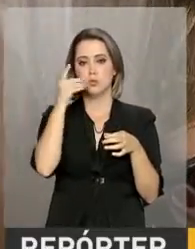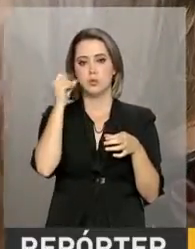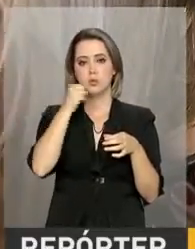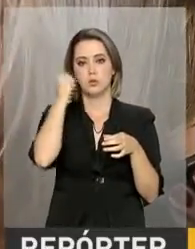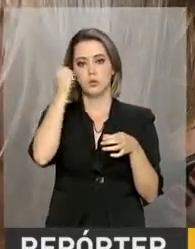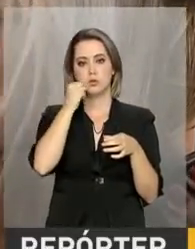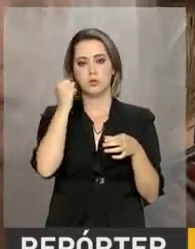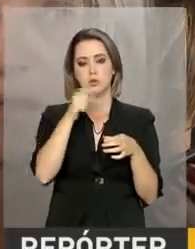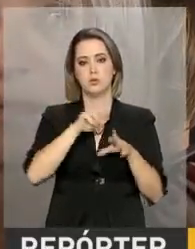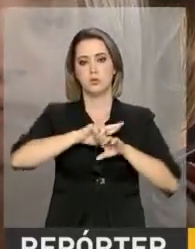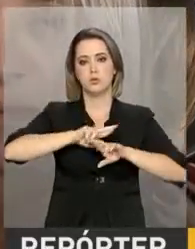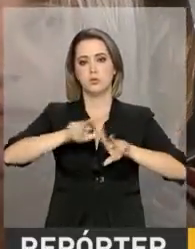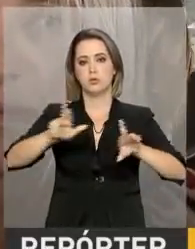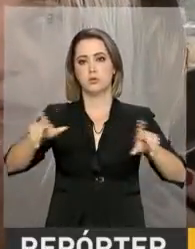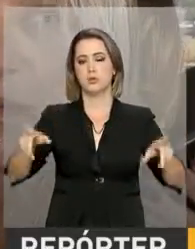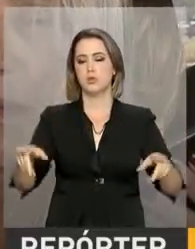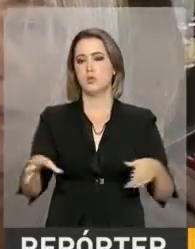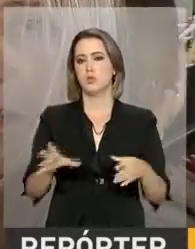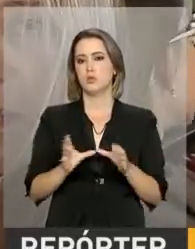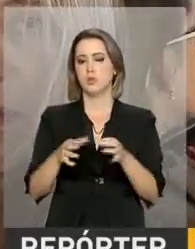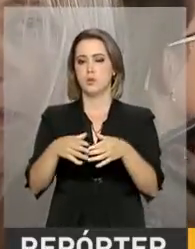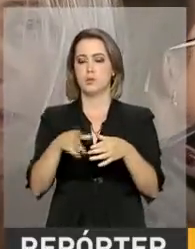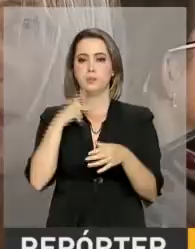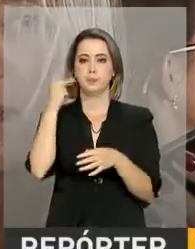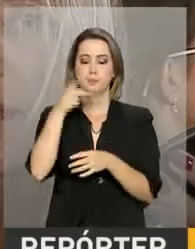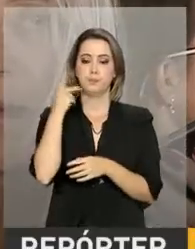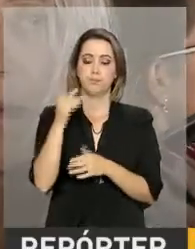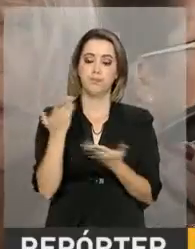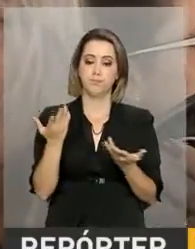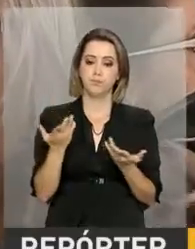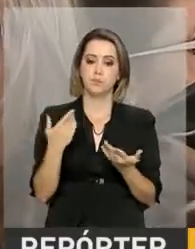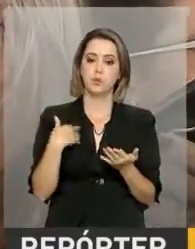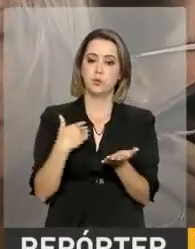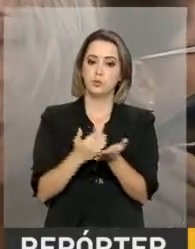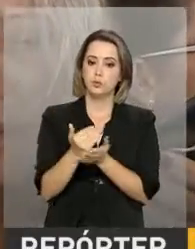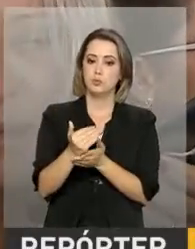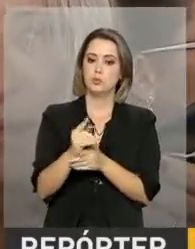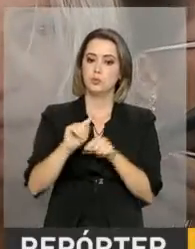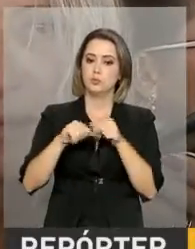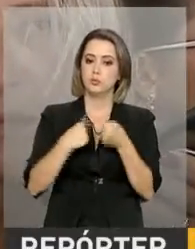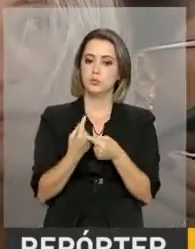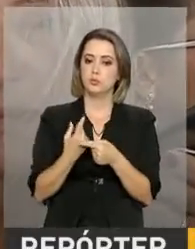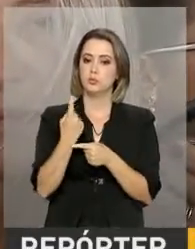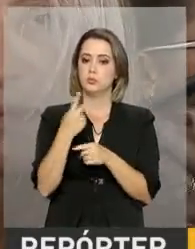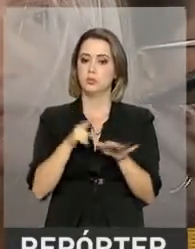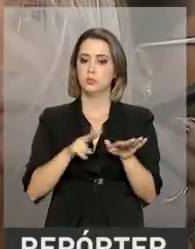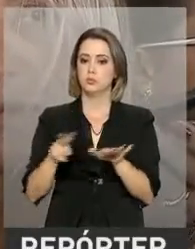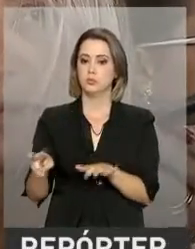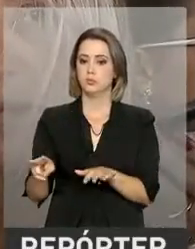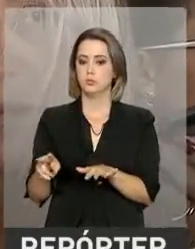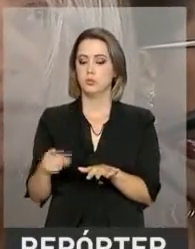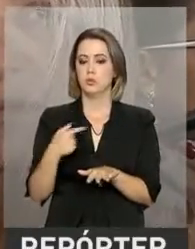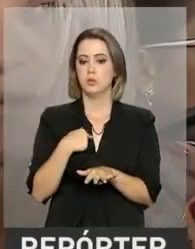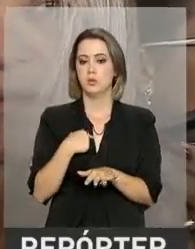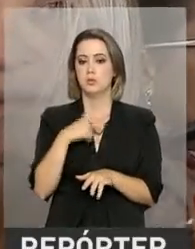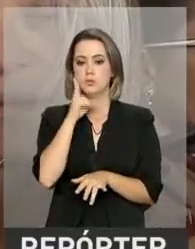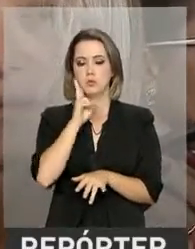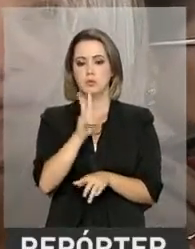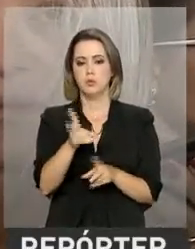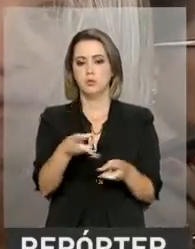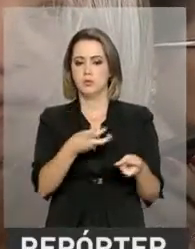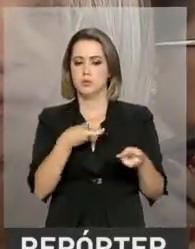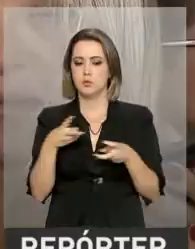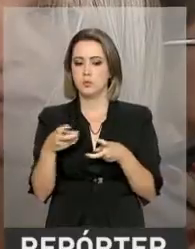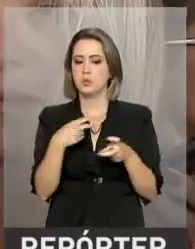de diversos partidos a fazer a próxima semana eu estou notando que é uma discussão